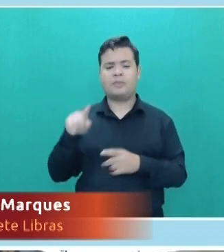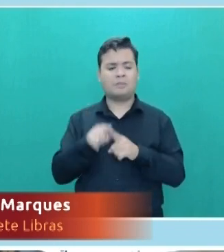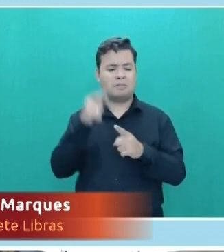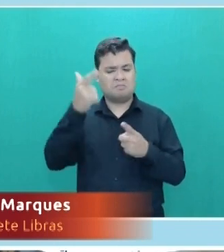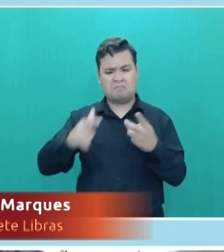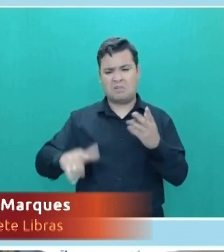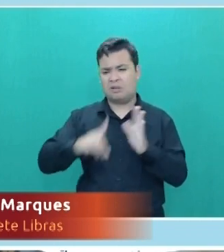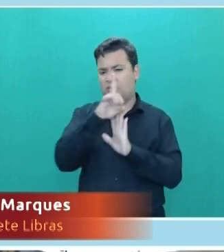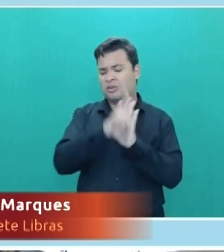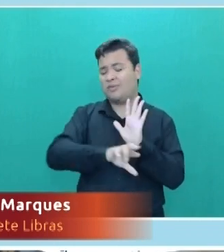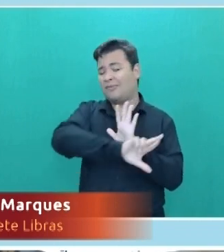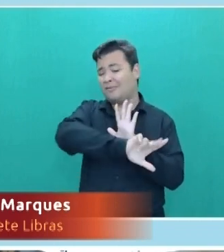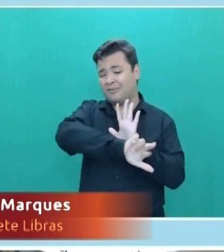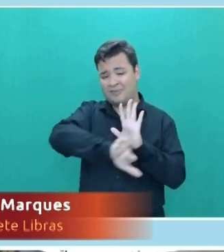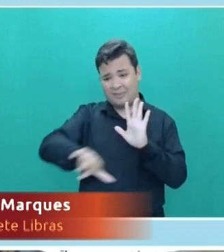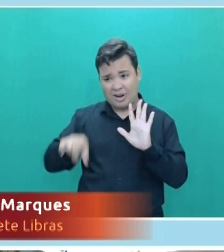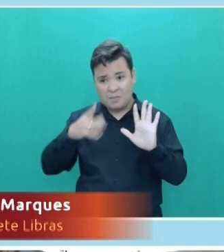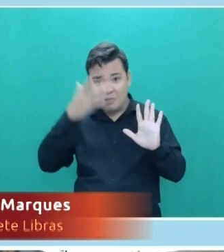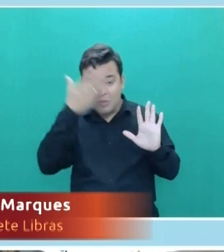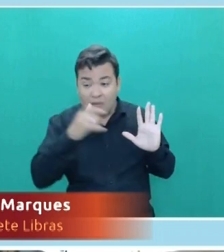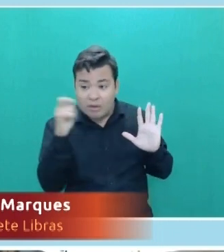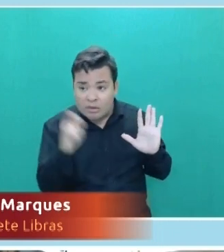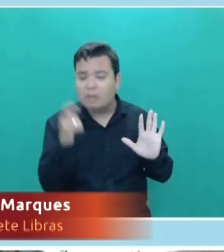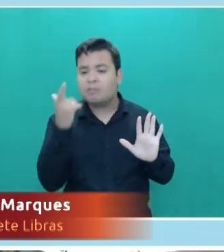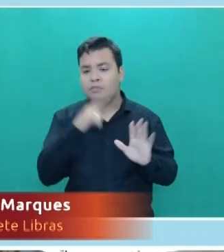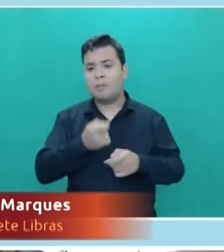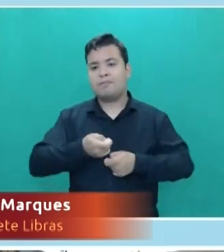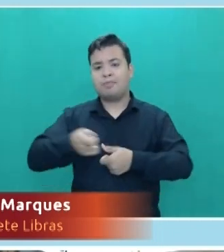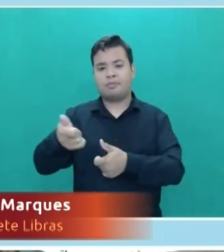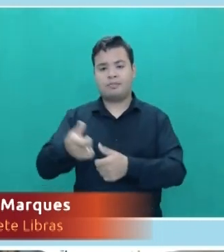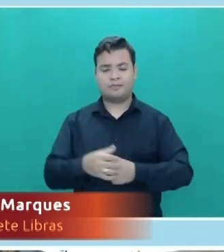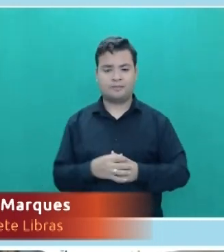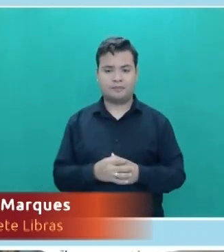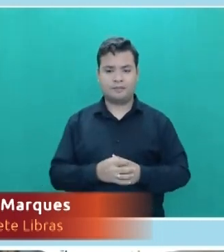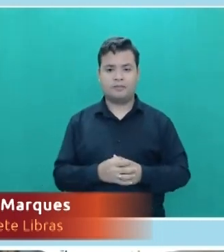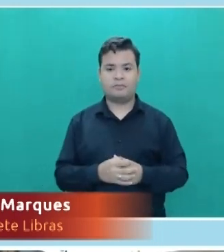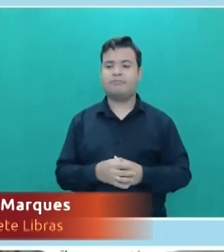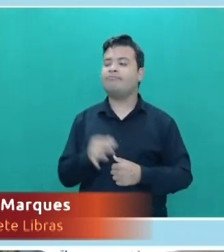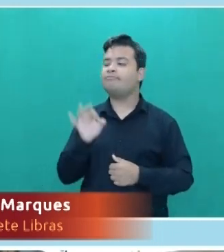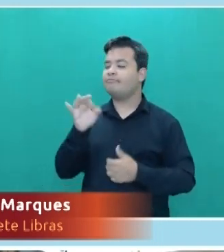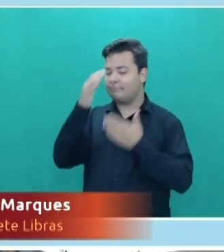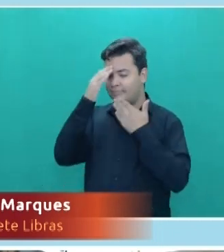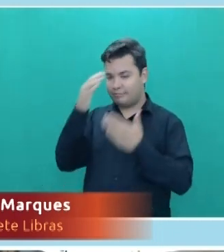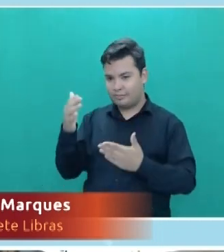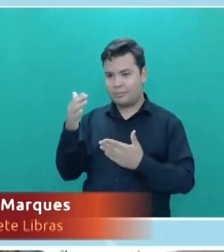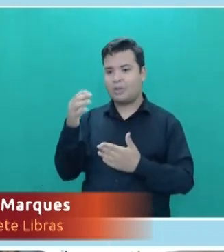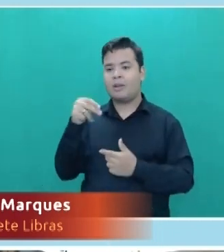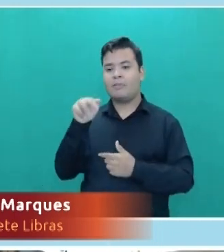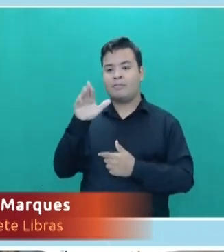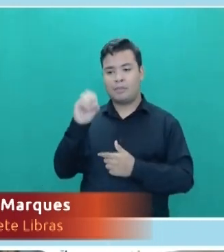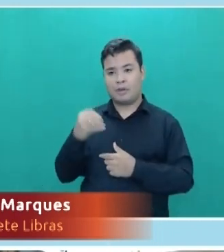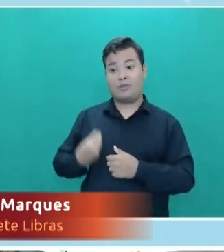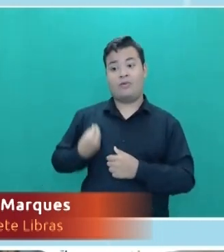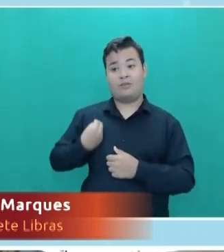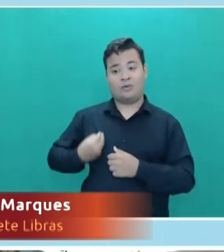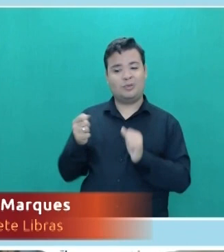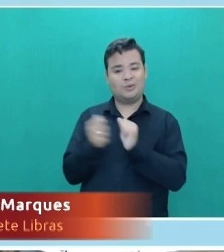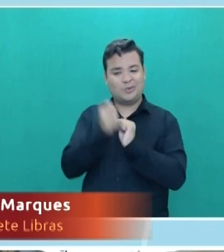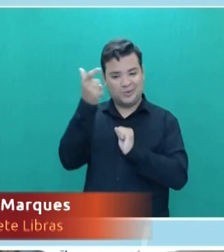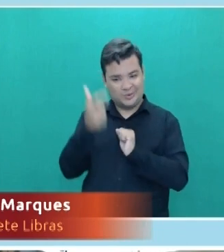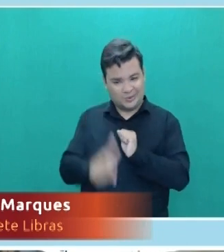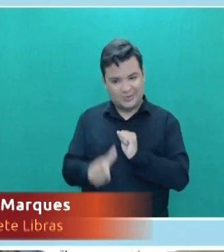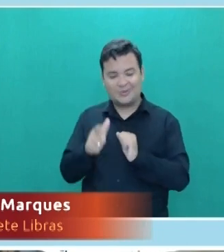trabalhador conseguir comprovar na Justiça do Trabalho. Tá certo. Muito obrigada, Marco, pela sua presença aqui de novo com a gente. Sempre